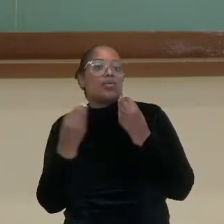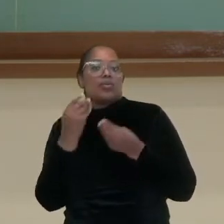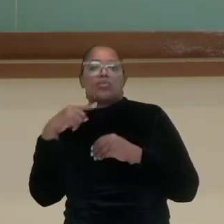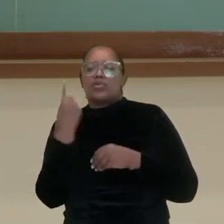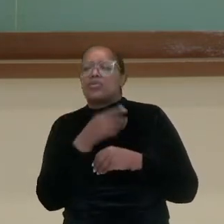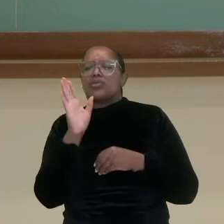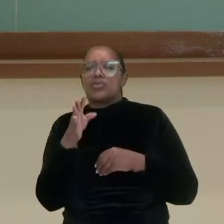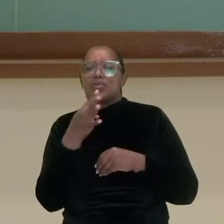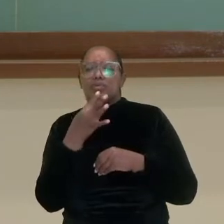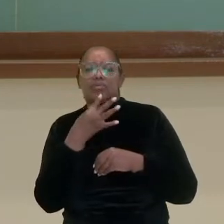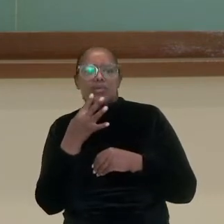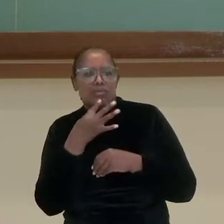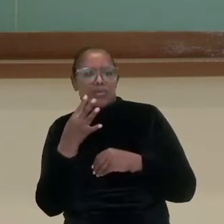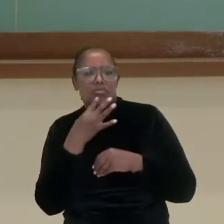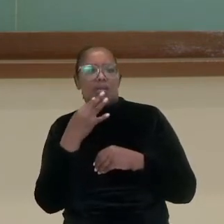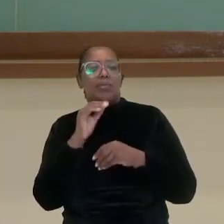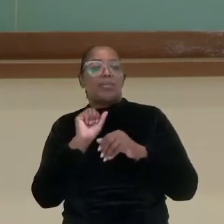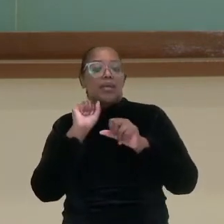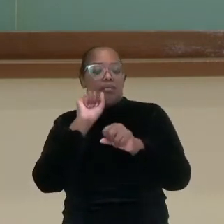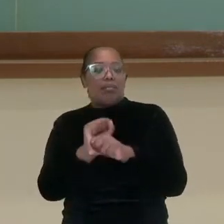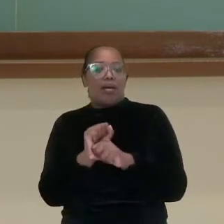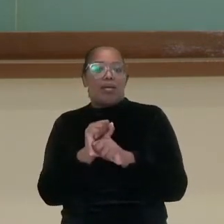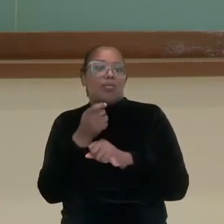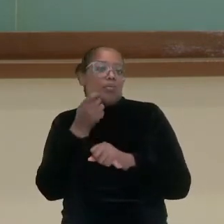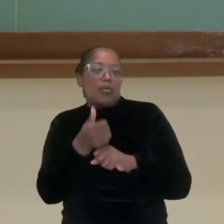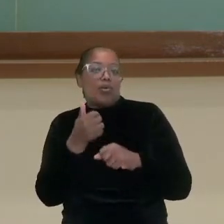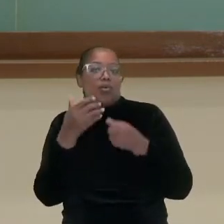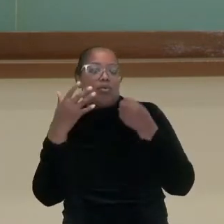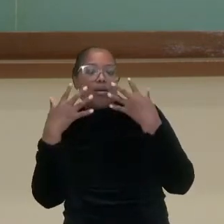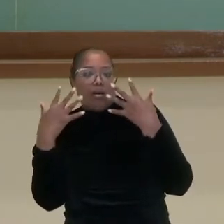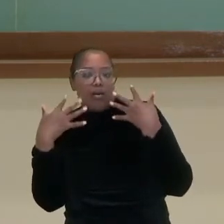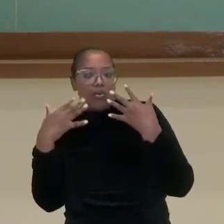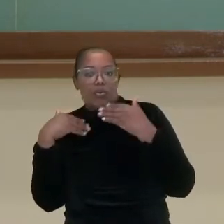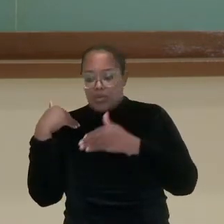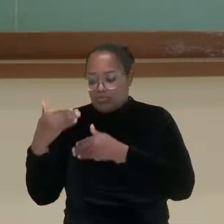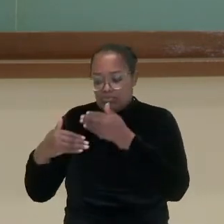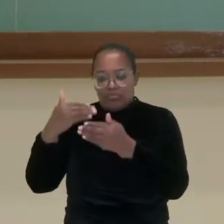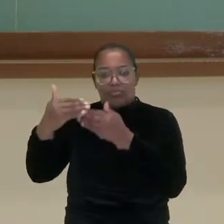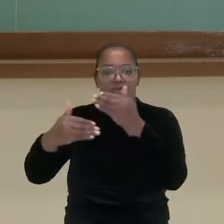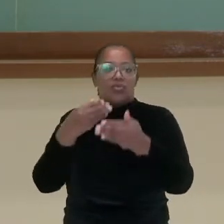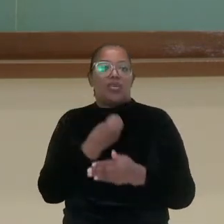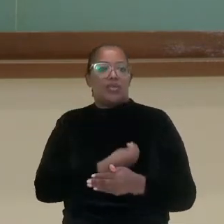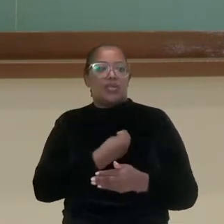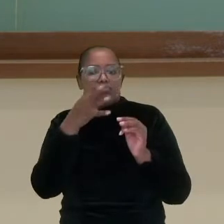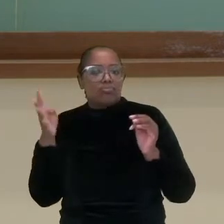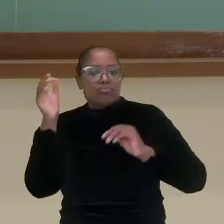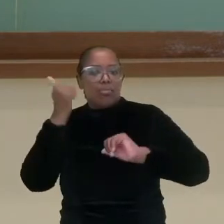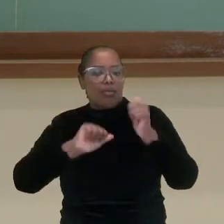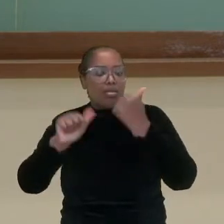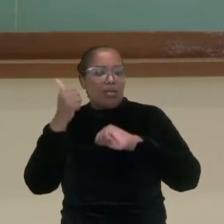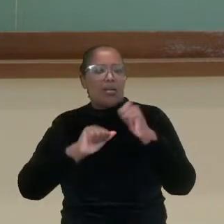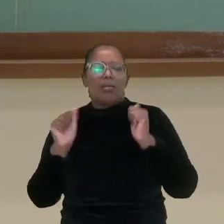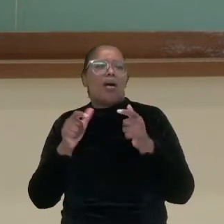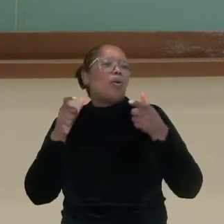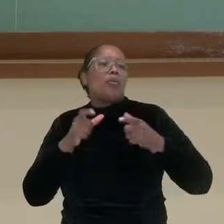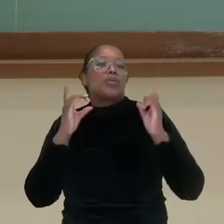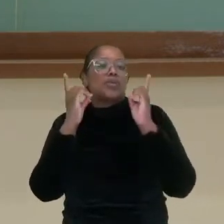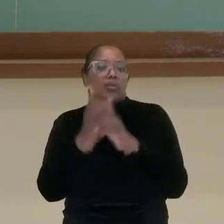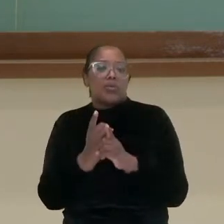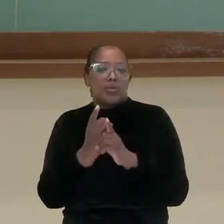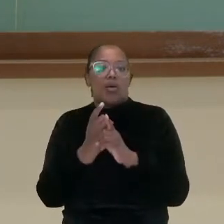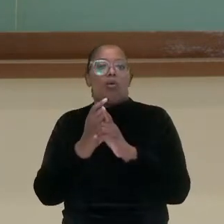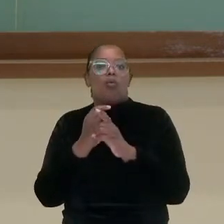de CO2, mas também de metano, que segura um pouco desse calor aqui. E isso é muito importante, é o que mantém a temperatura da Terra dentro aí de